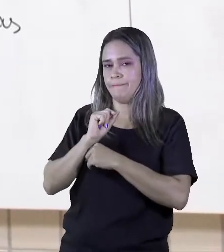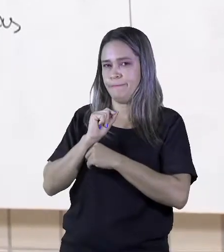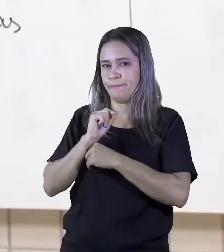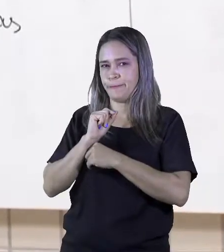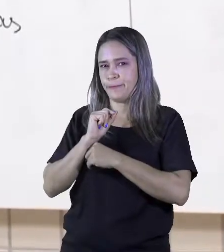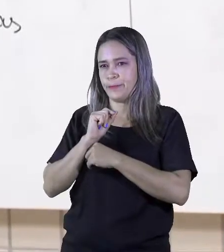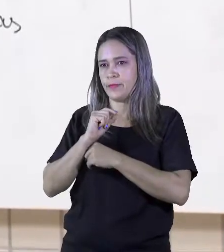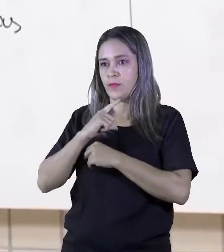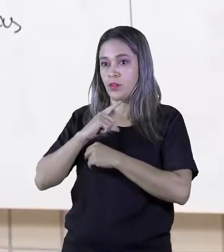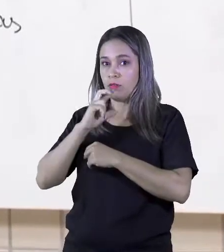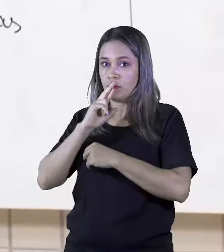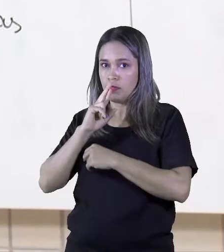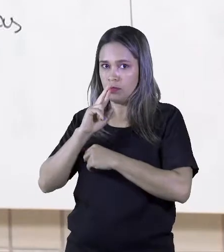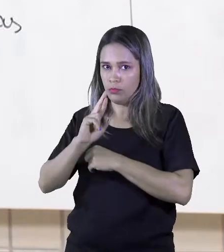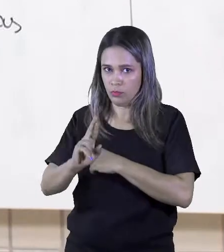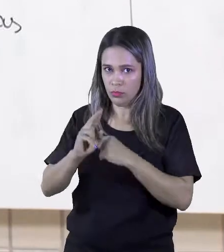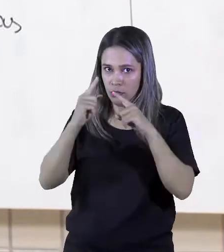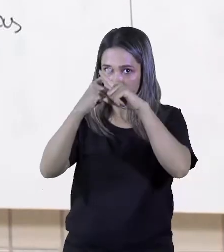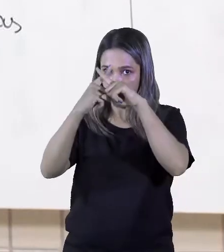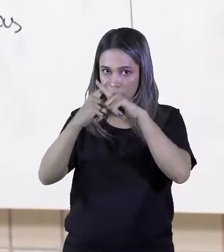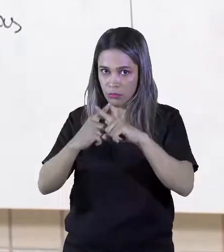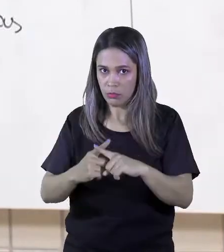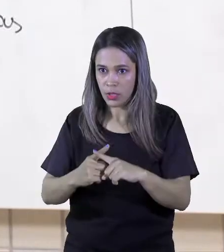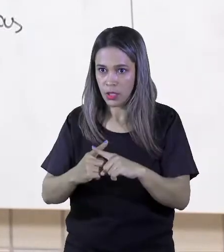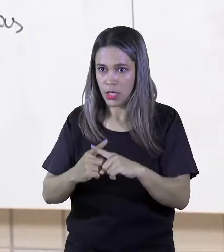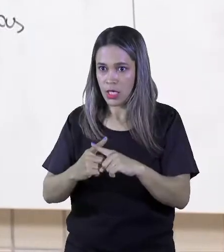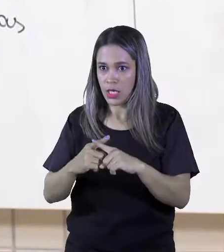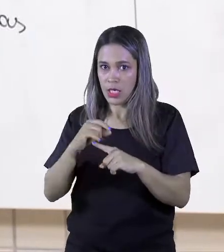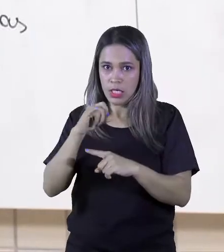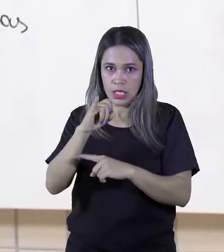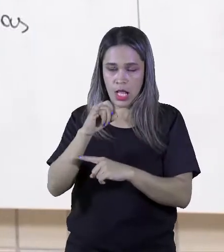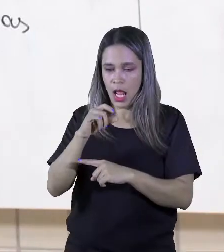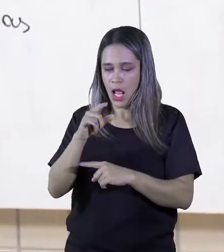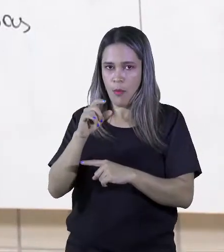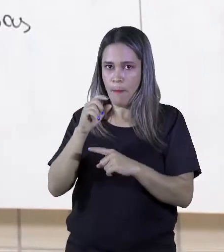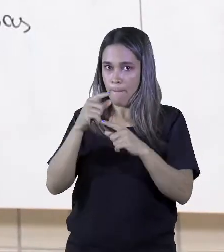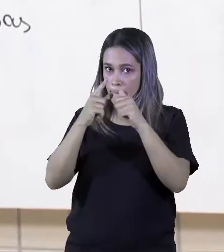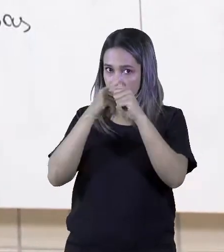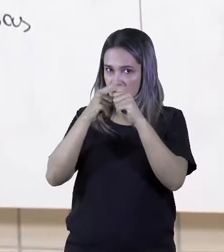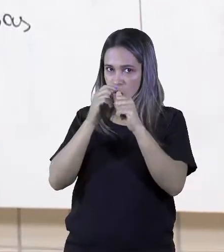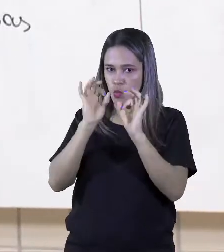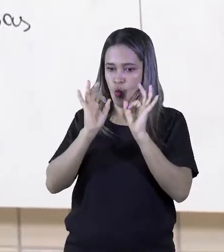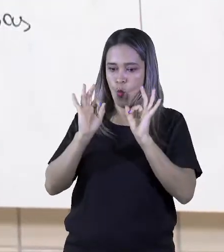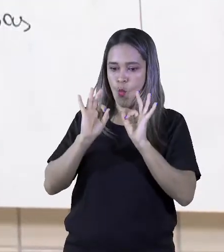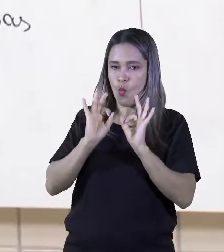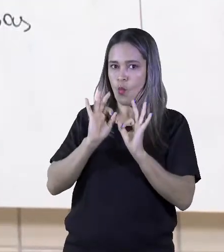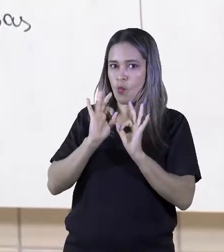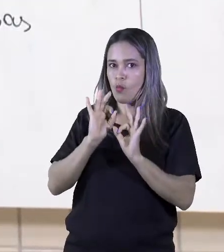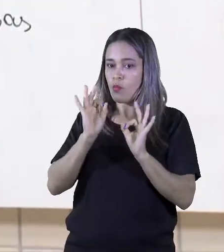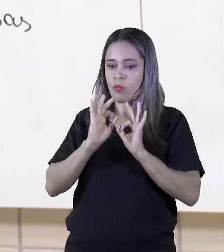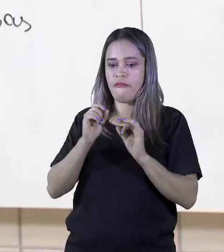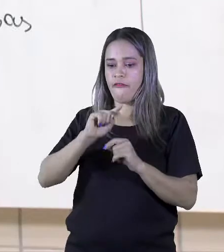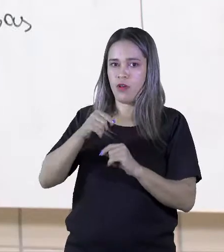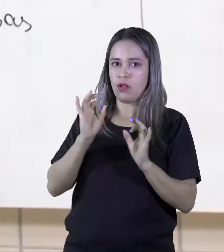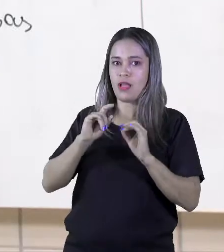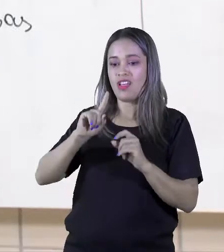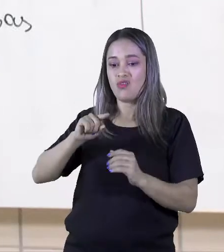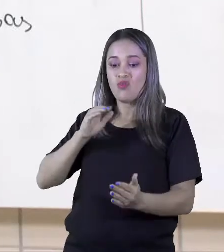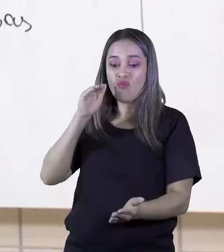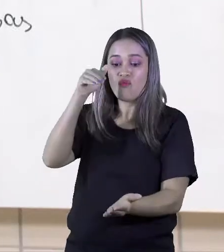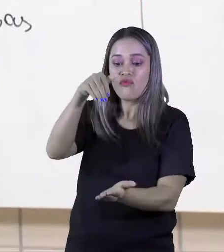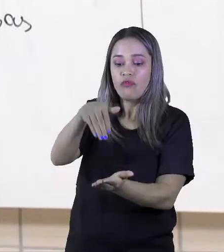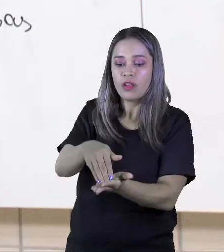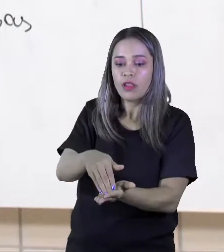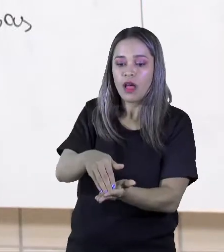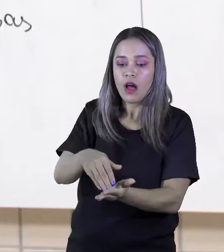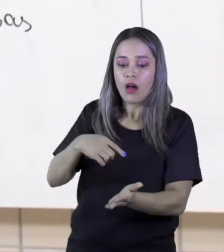eu vou resolver a multiplicação como se ela não tivesse a vírgula e, ao final da minha resposta, eu vou definir onde a minha